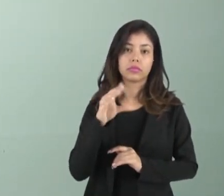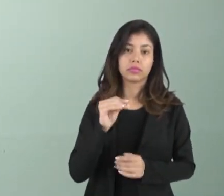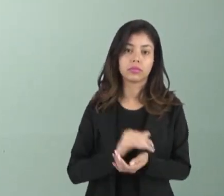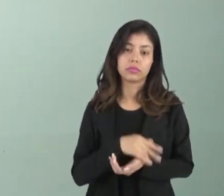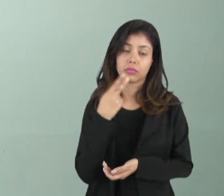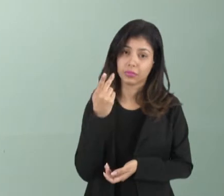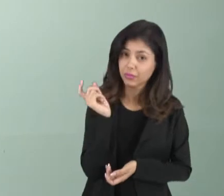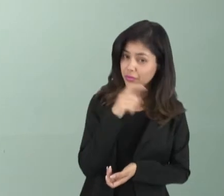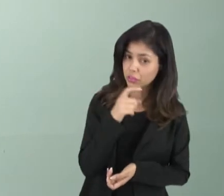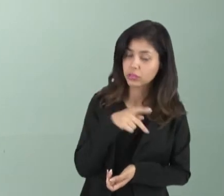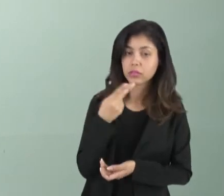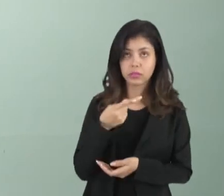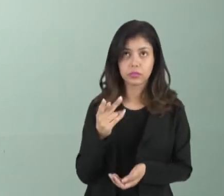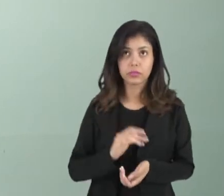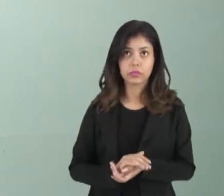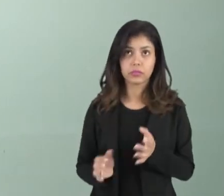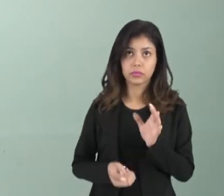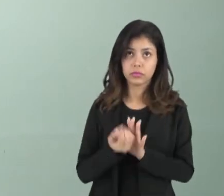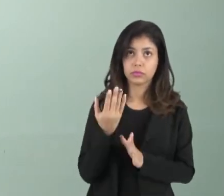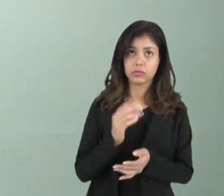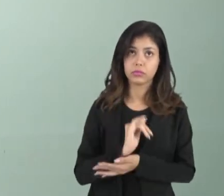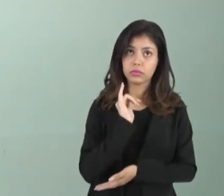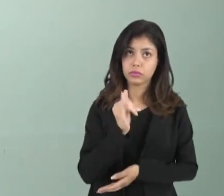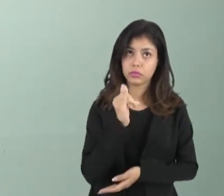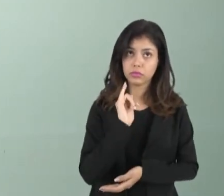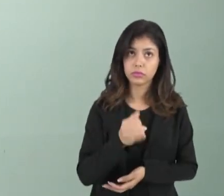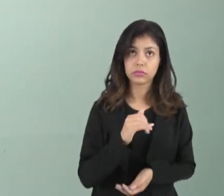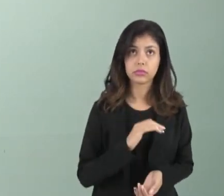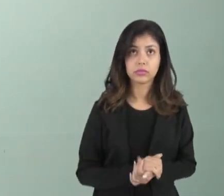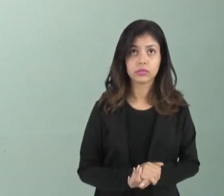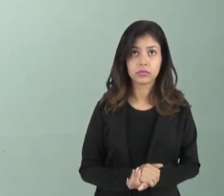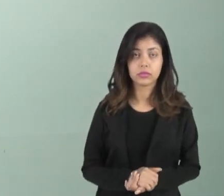ele conta, nasceu aí então uma narrativa de